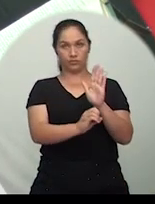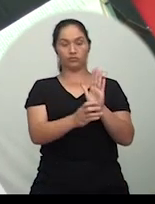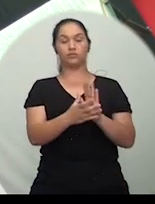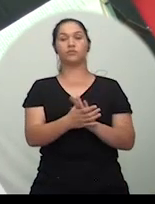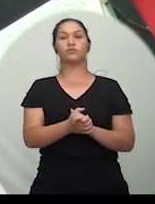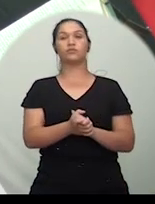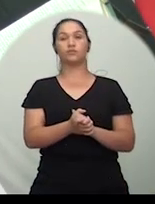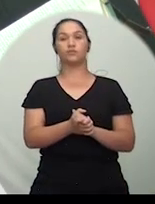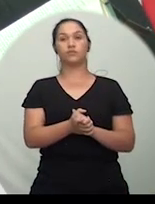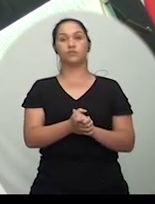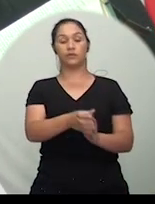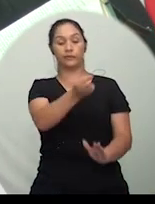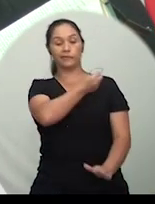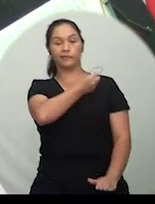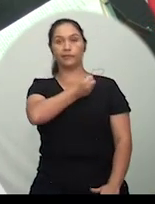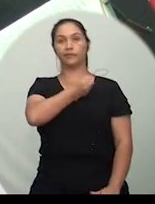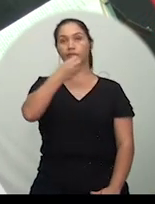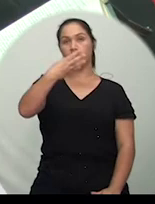protocolizado sob o número